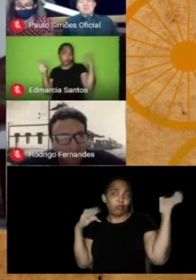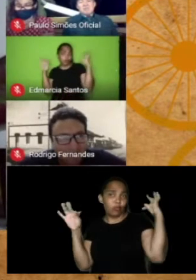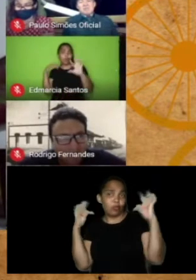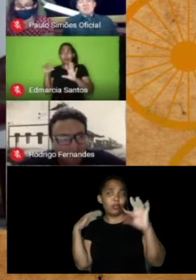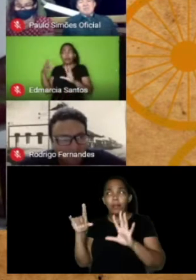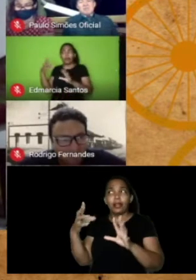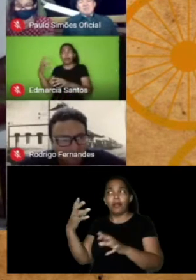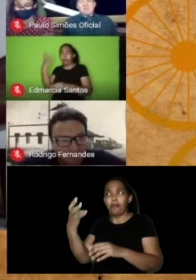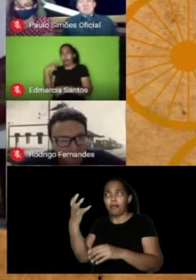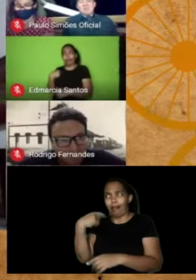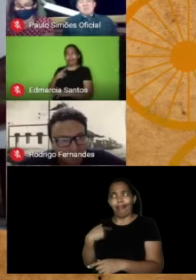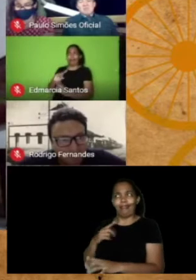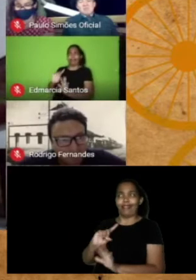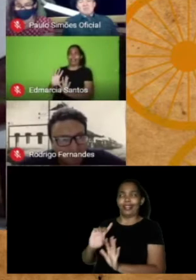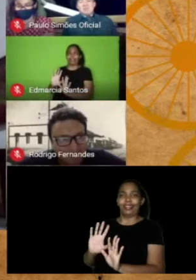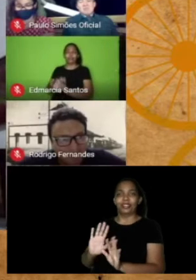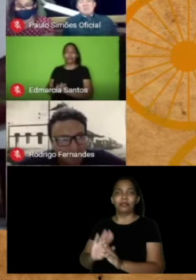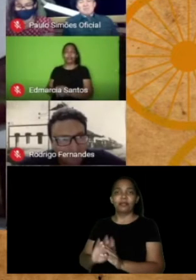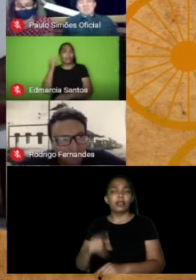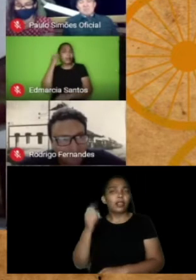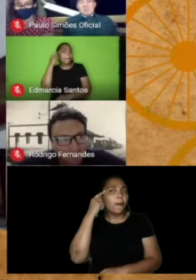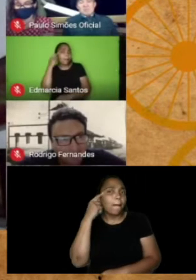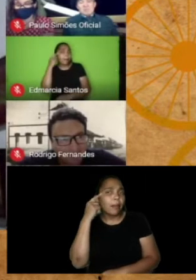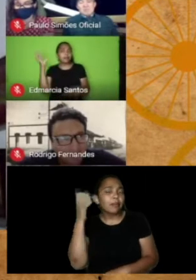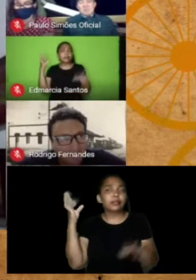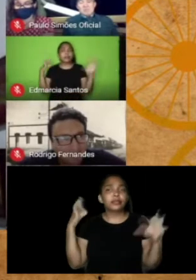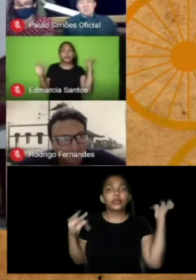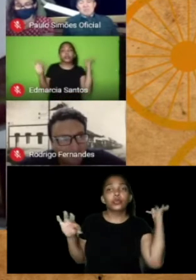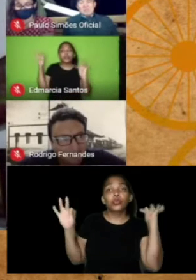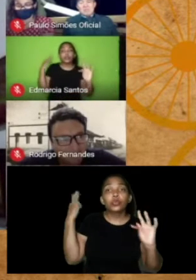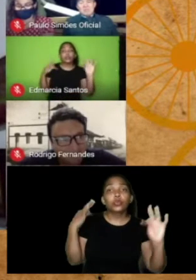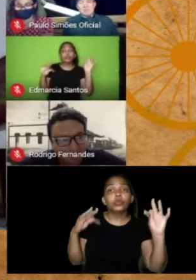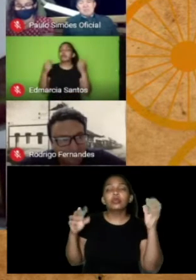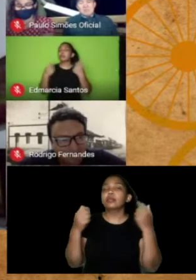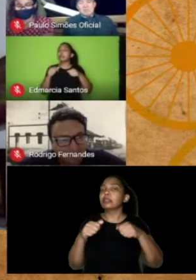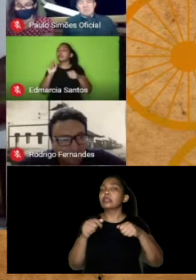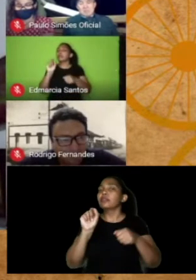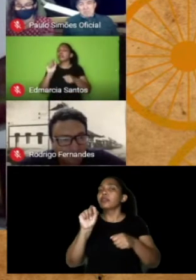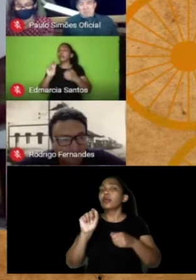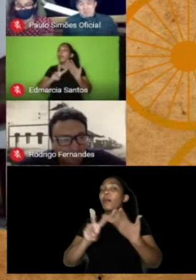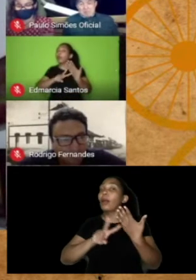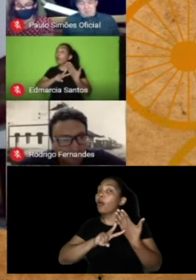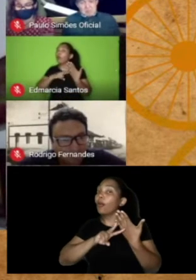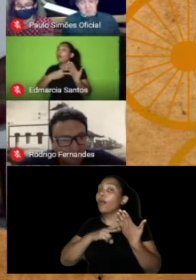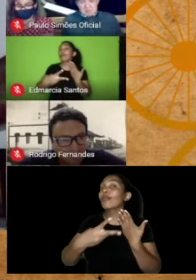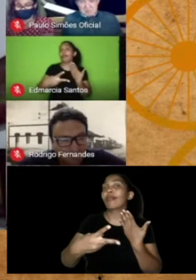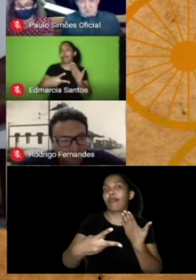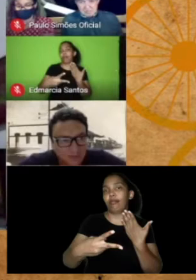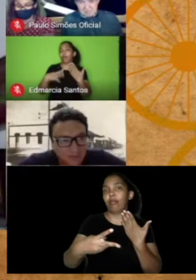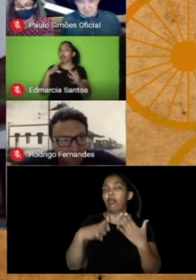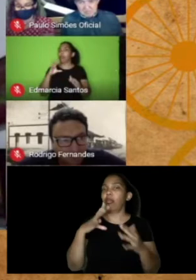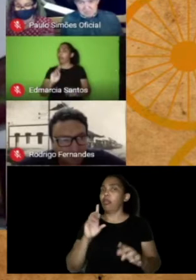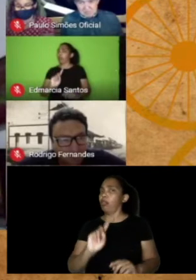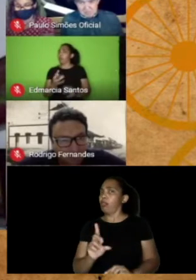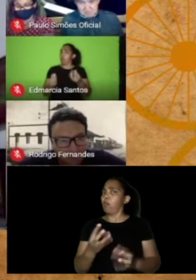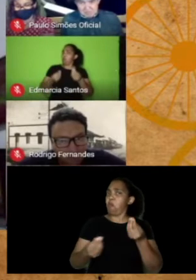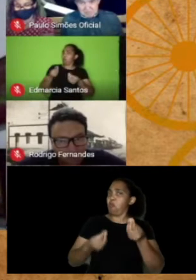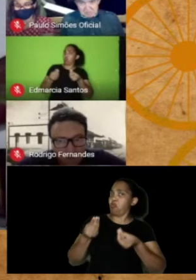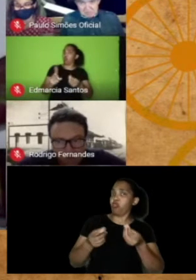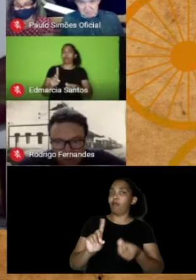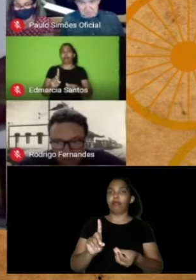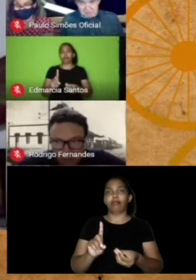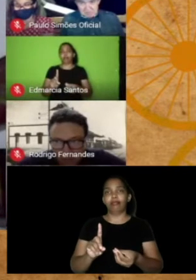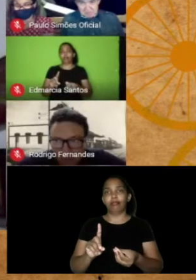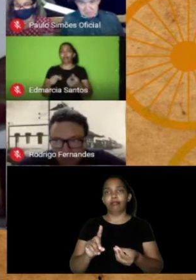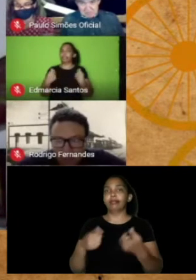turismo, ele tem que ser uma consequência e não uma causa. Deixa eu tentar falar. Eu